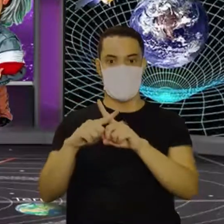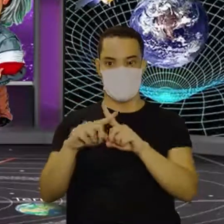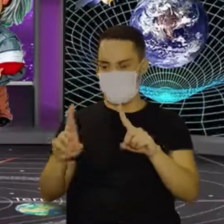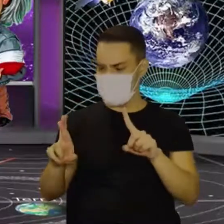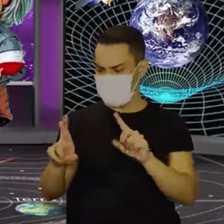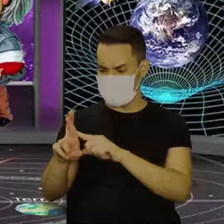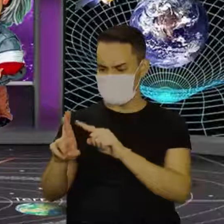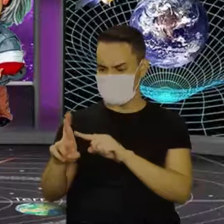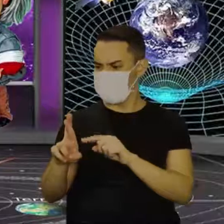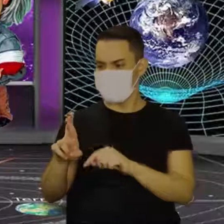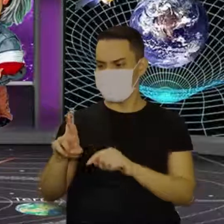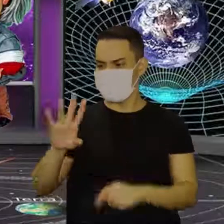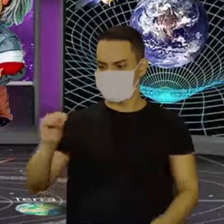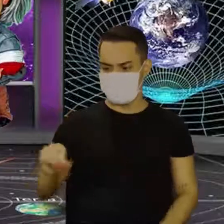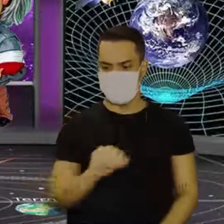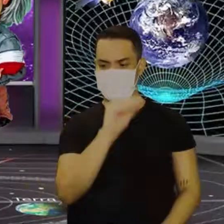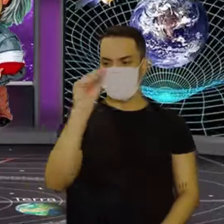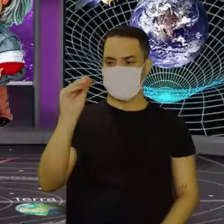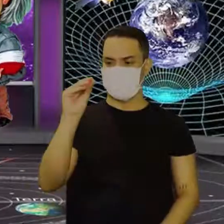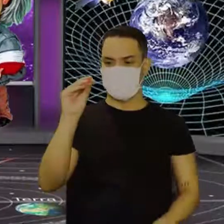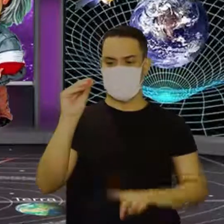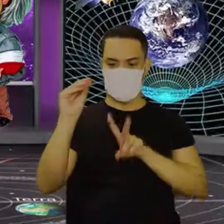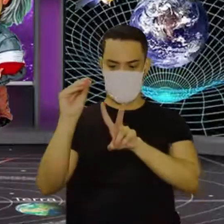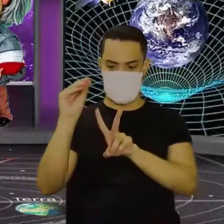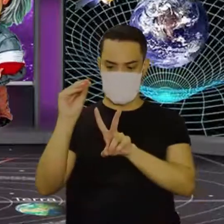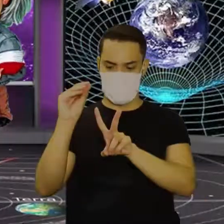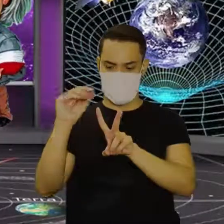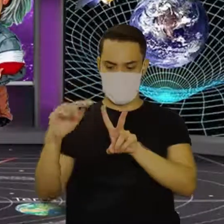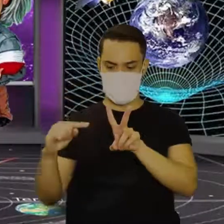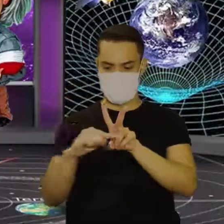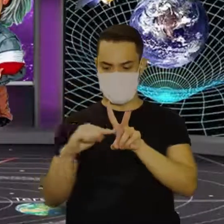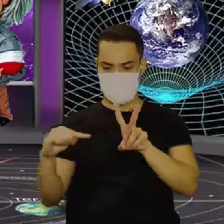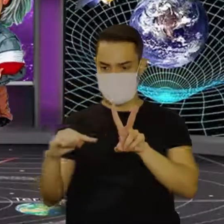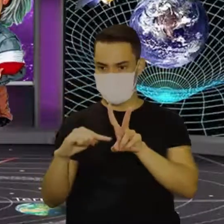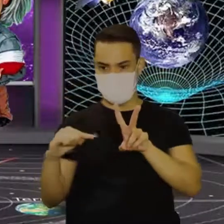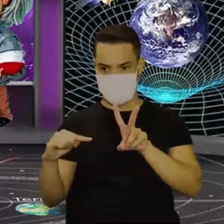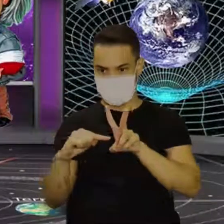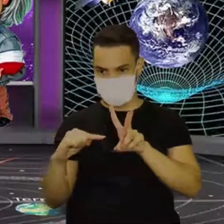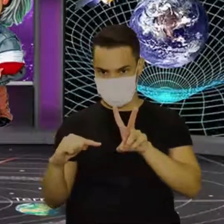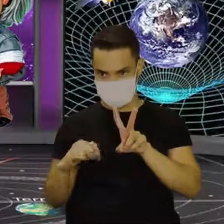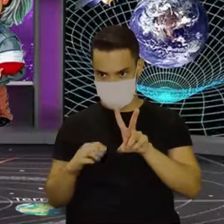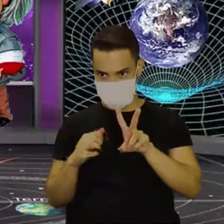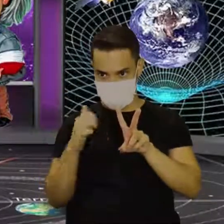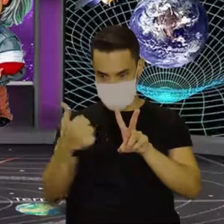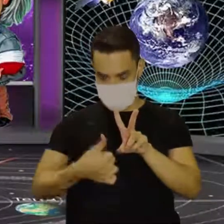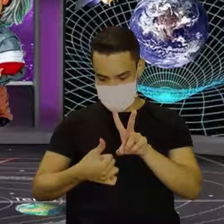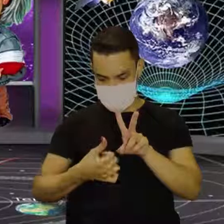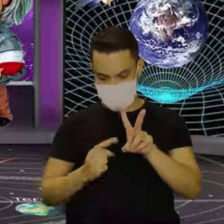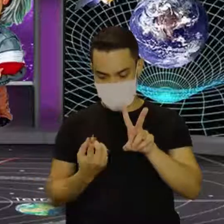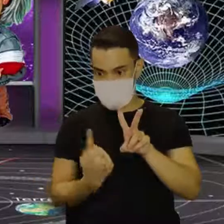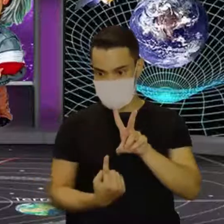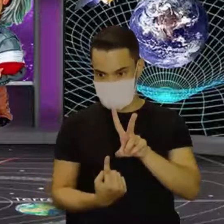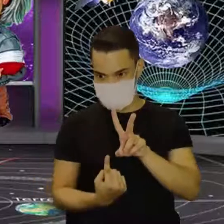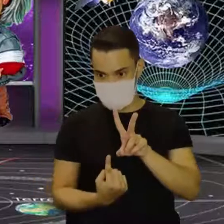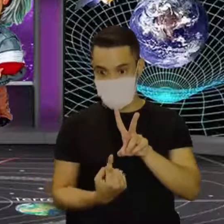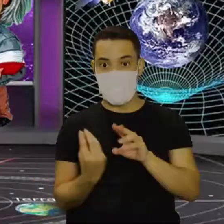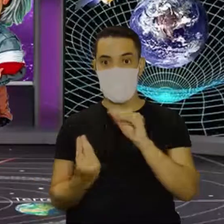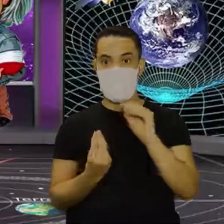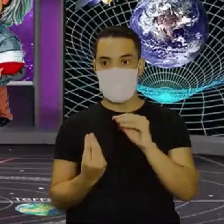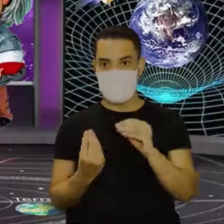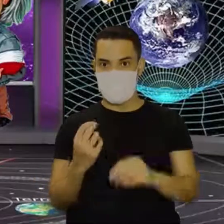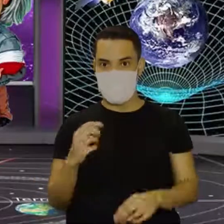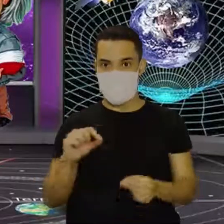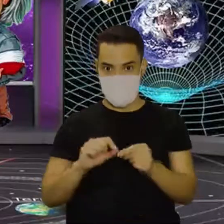quero R. Colocou aqui, ficou o V dividido por I. Então, eu vou dividir. Viu? É uma forma de ajudar. Até na